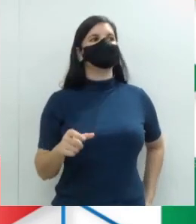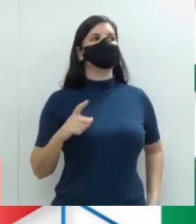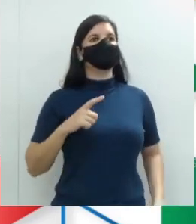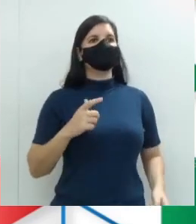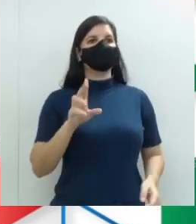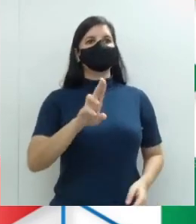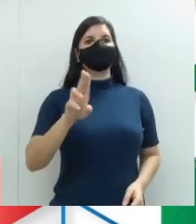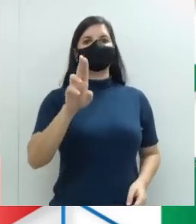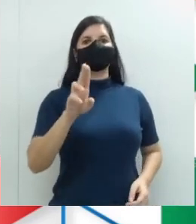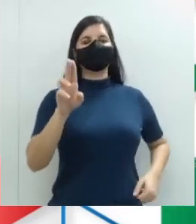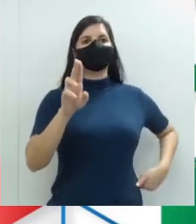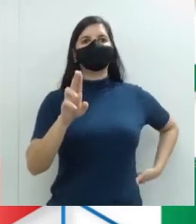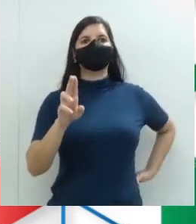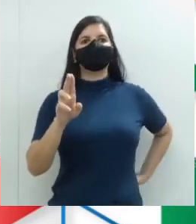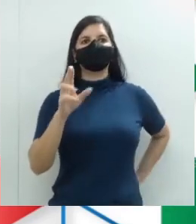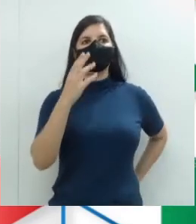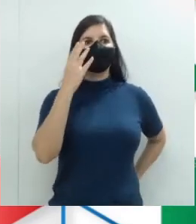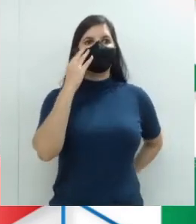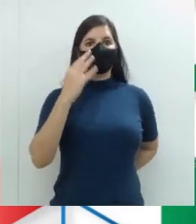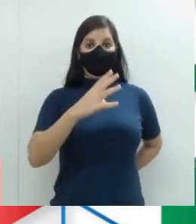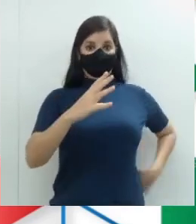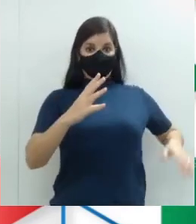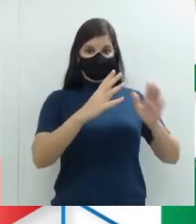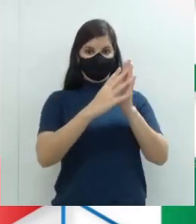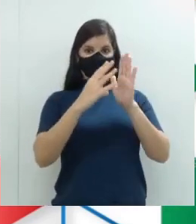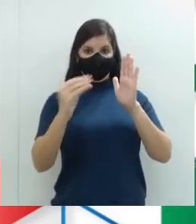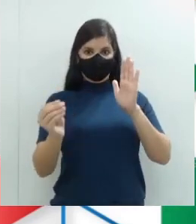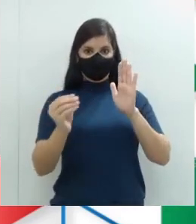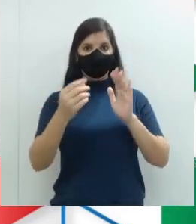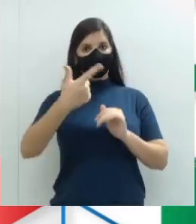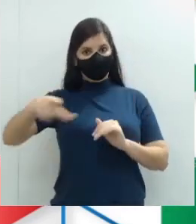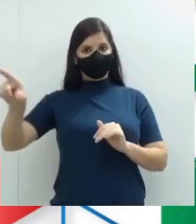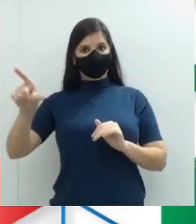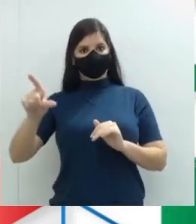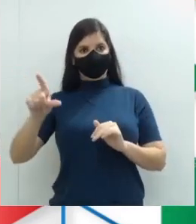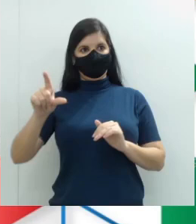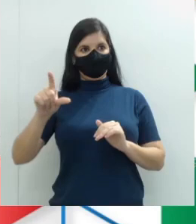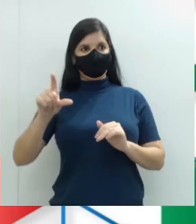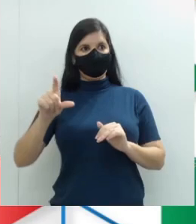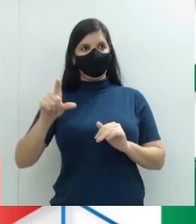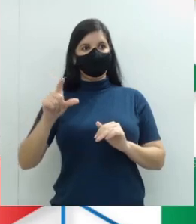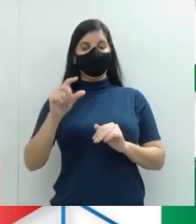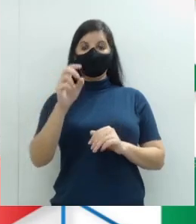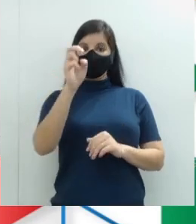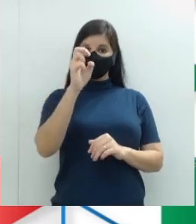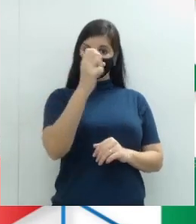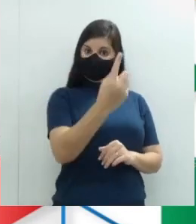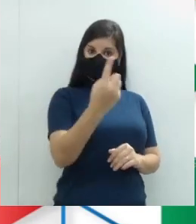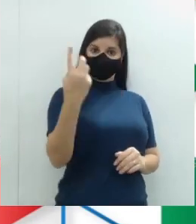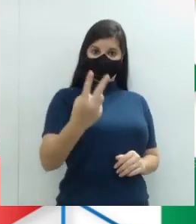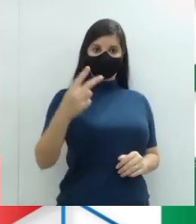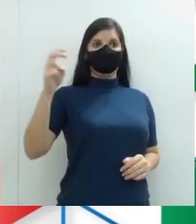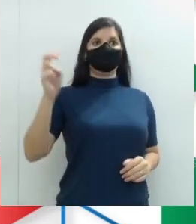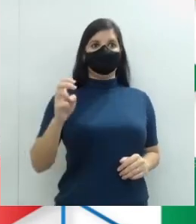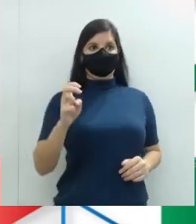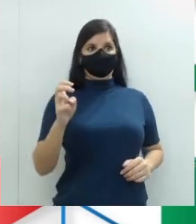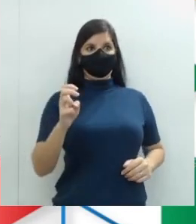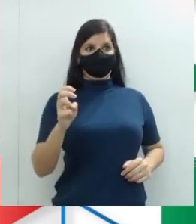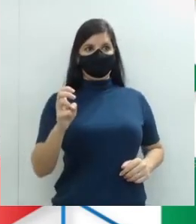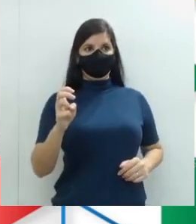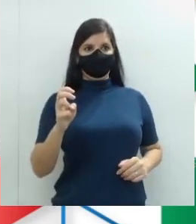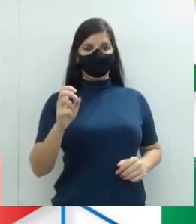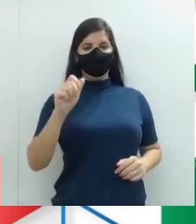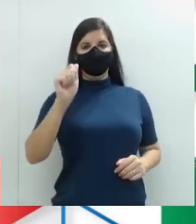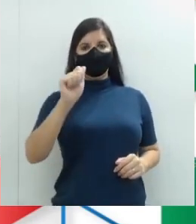usou um modelo e aí no item 2 usou outro modelo. Escreva os 5 primeiros termos de cada sequência no